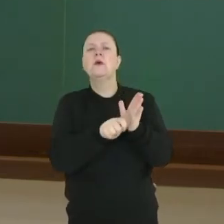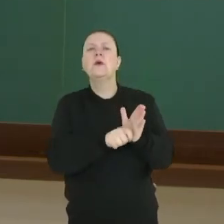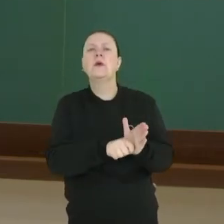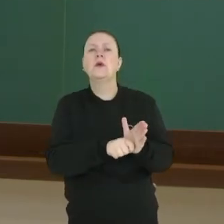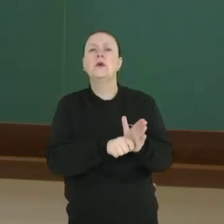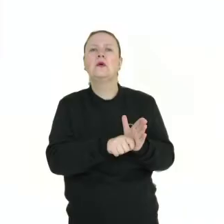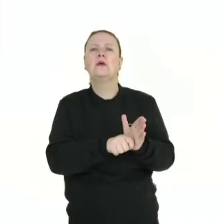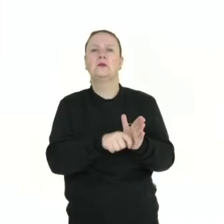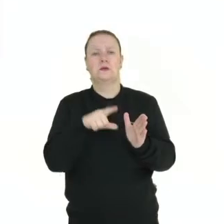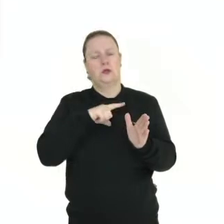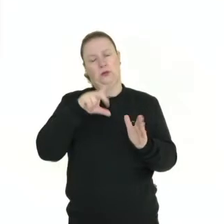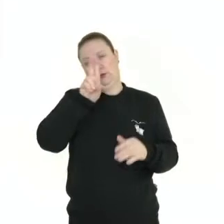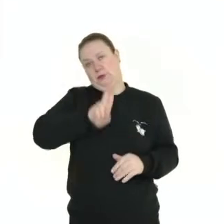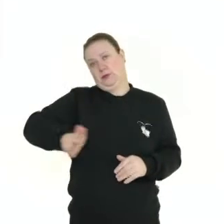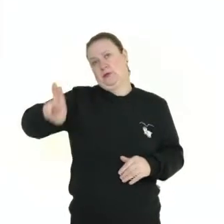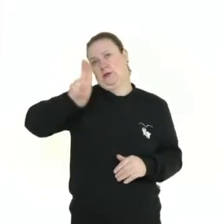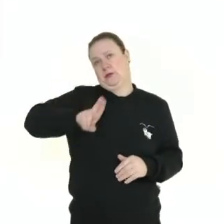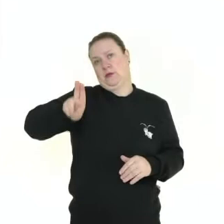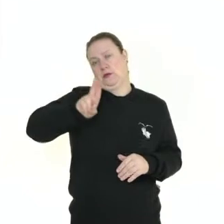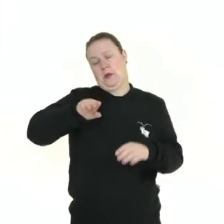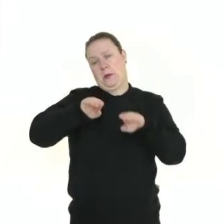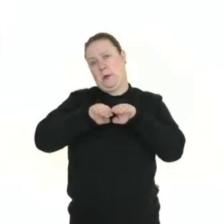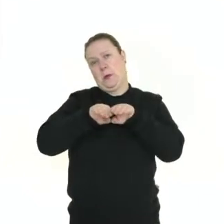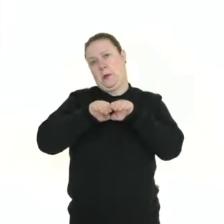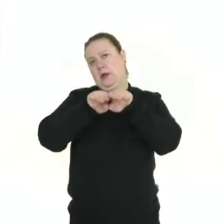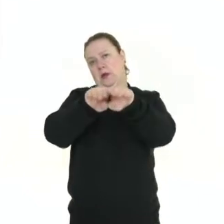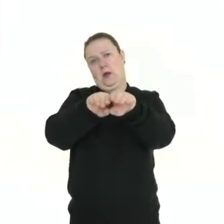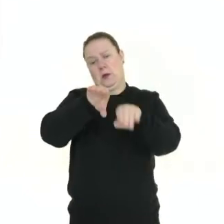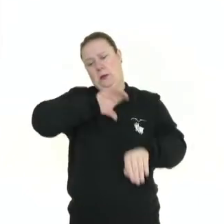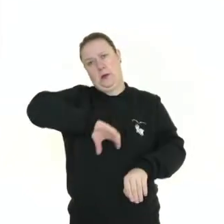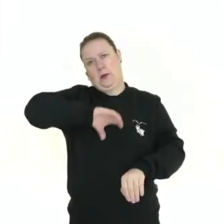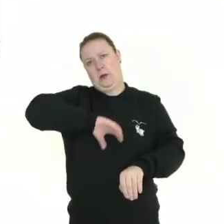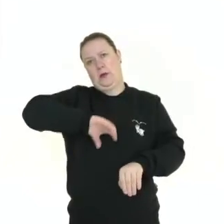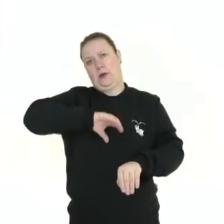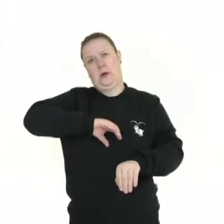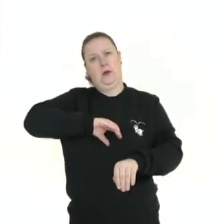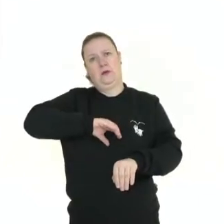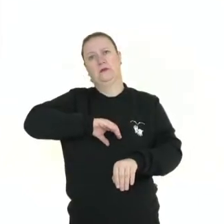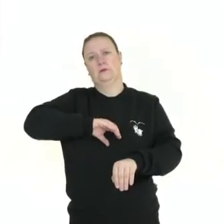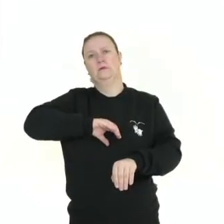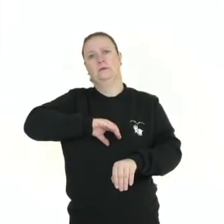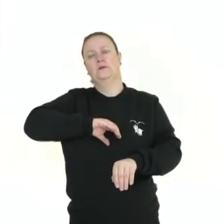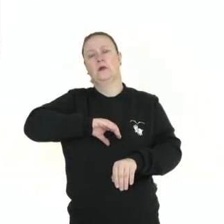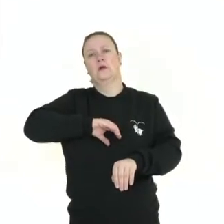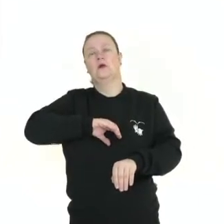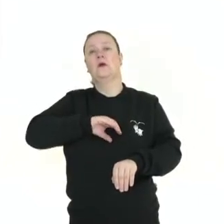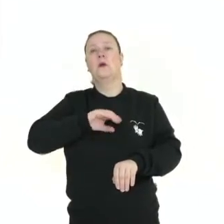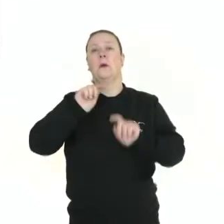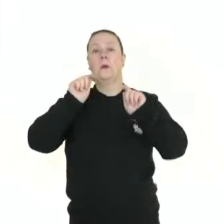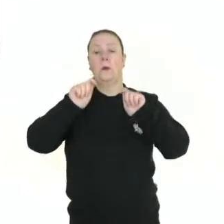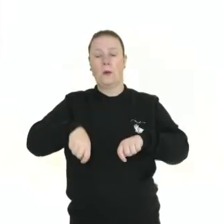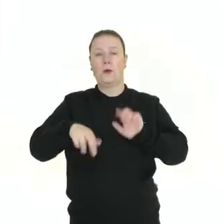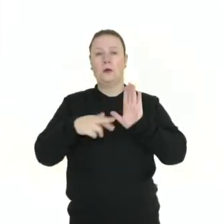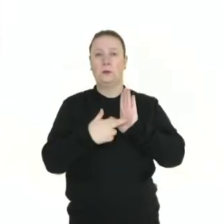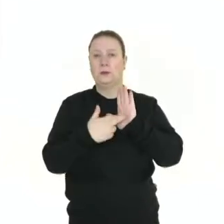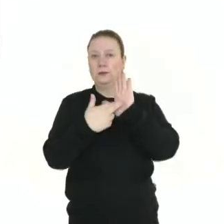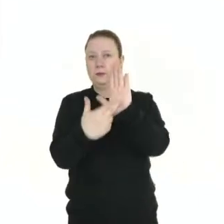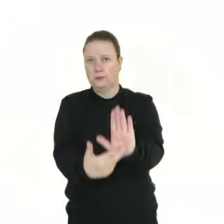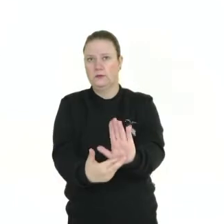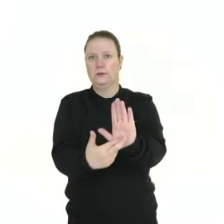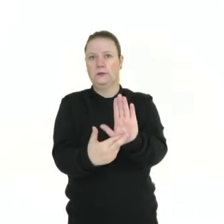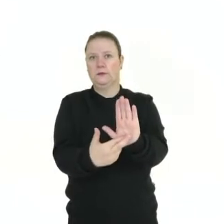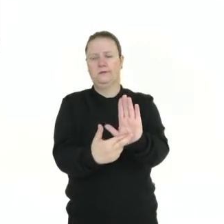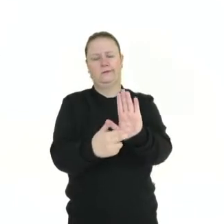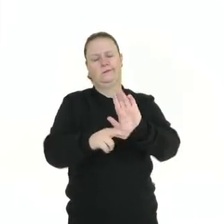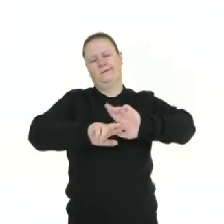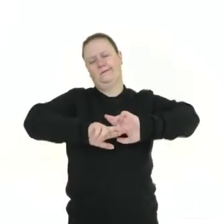a norma padrão, né? Então, esses dois formatos, do oral para o escrito, podem apresentar diversas diferenças,